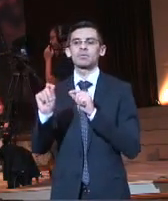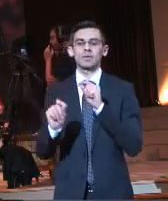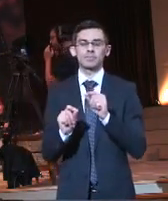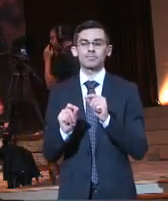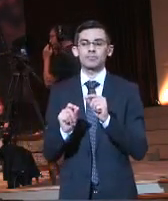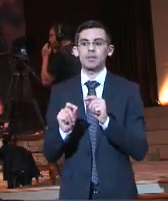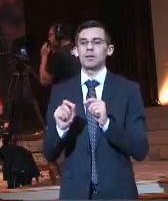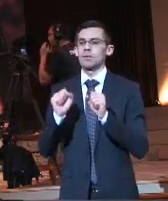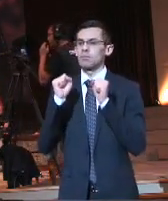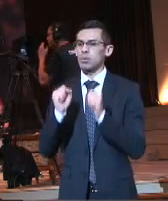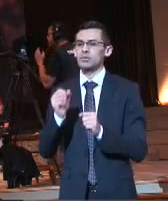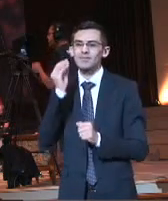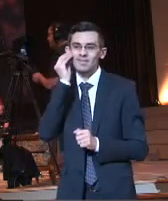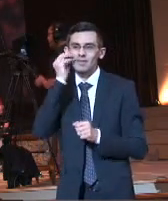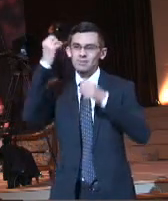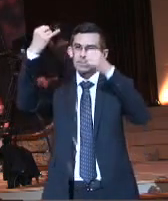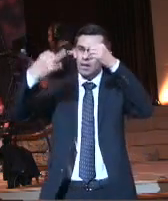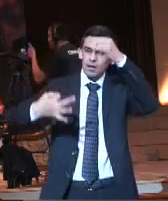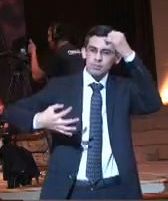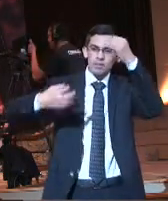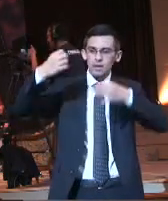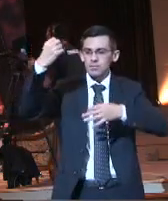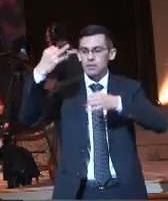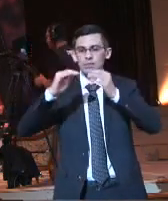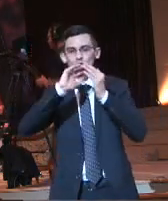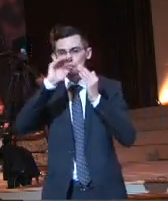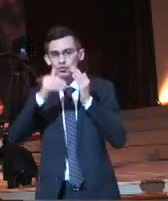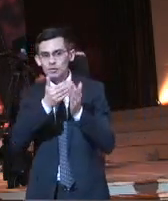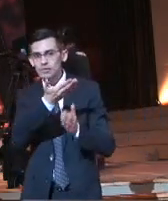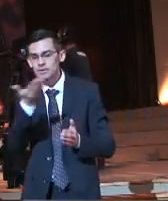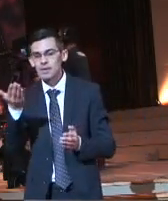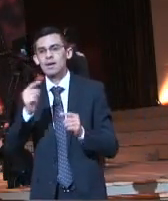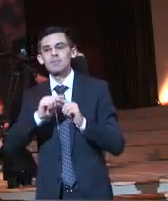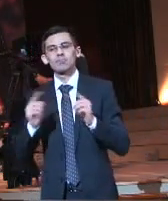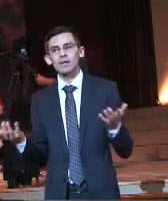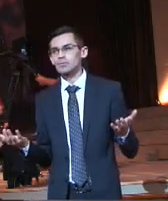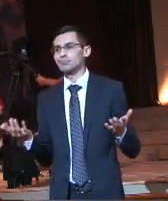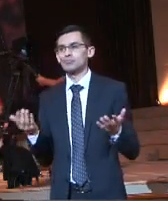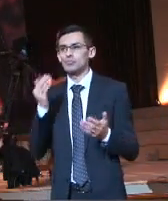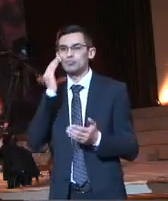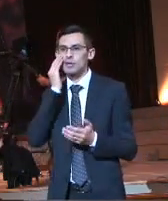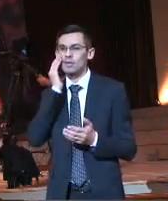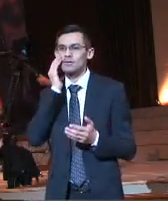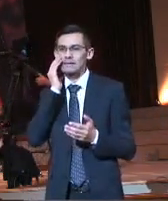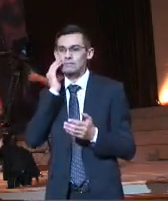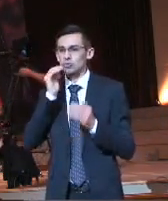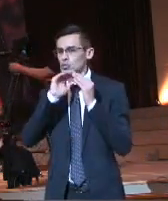E eu posso tentar explicar todas as coisas para você e você vai sair do mesmo jeito que você chegou.